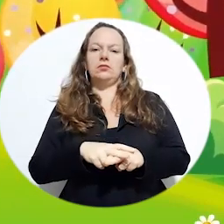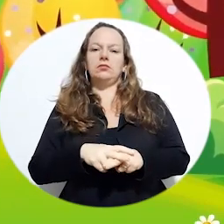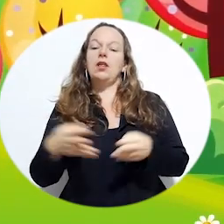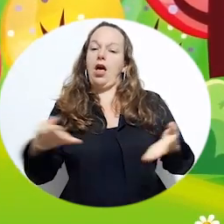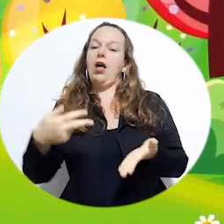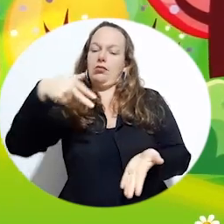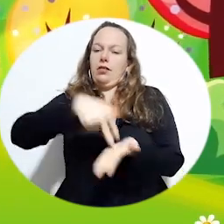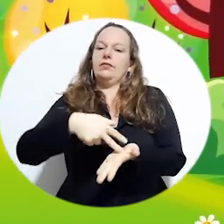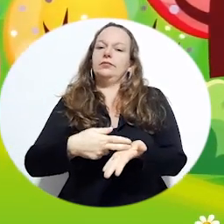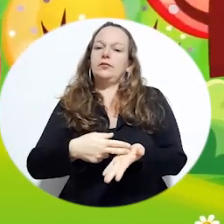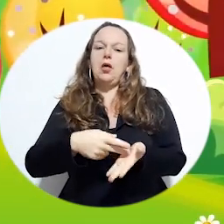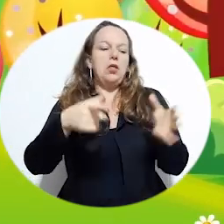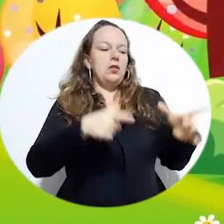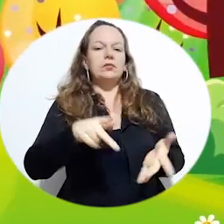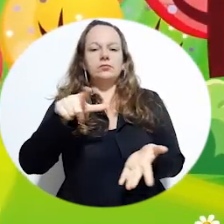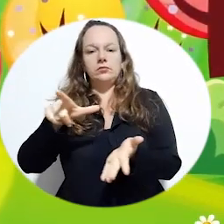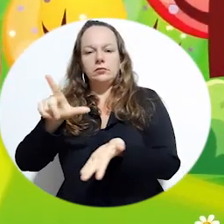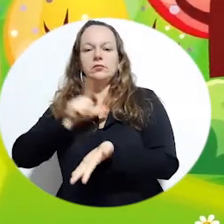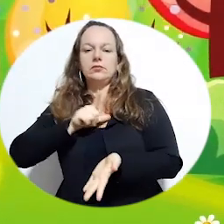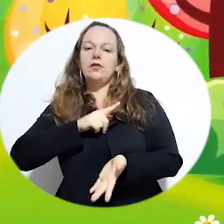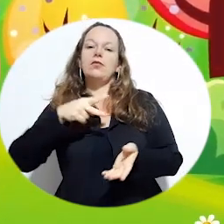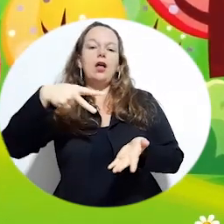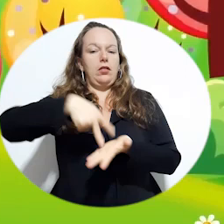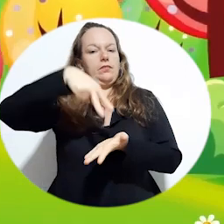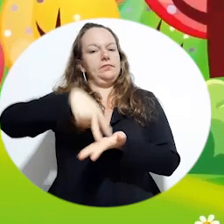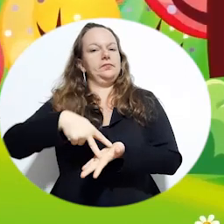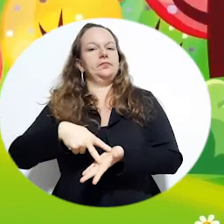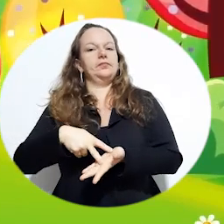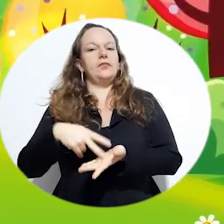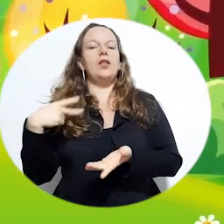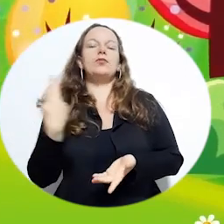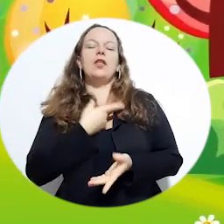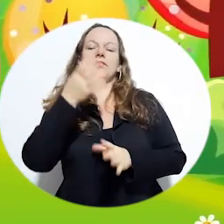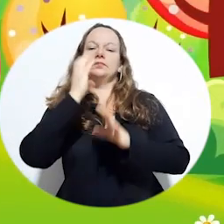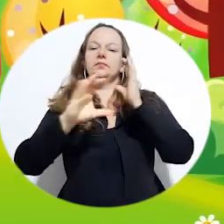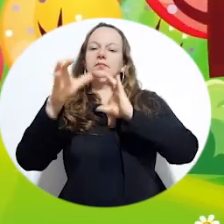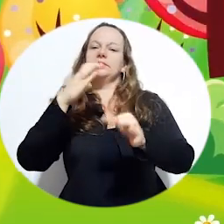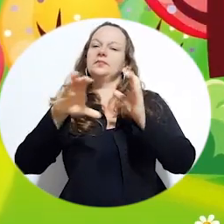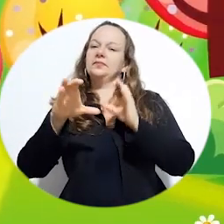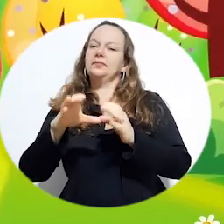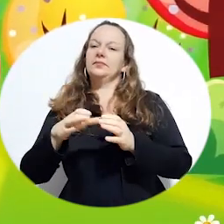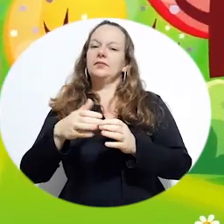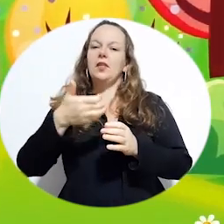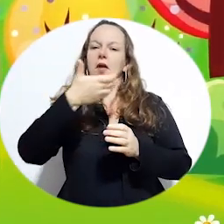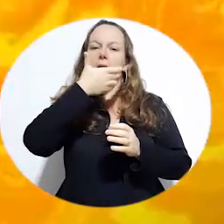Levanta, levanta desse sofá, levanta da cama, levanta de onde você estiver e vamos cantar!